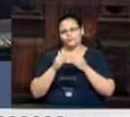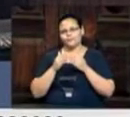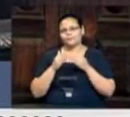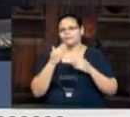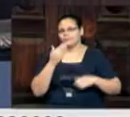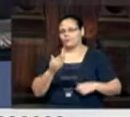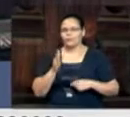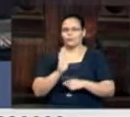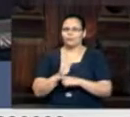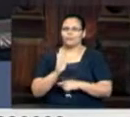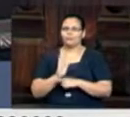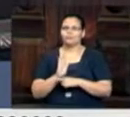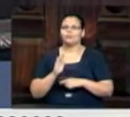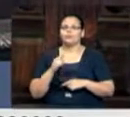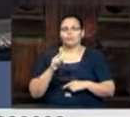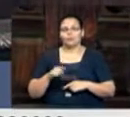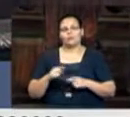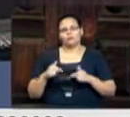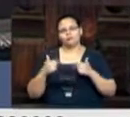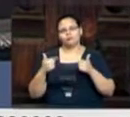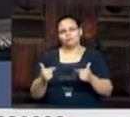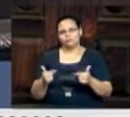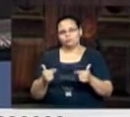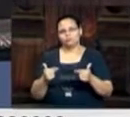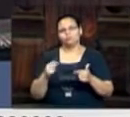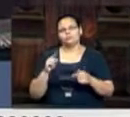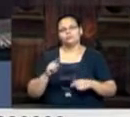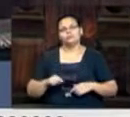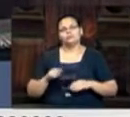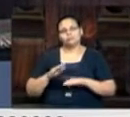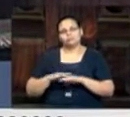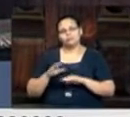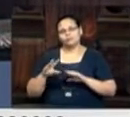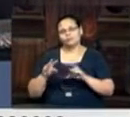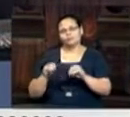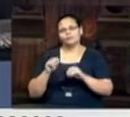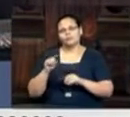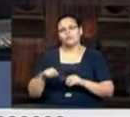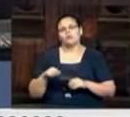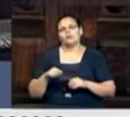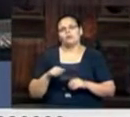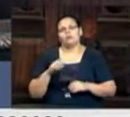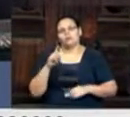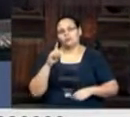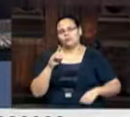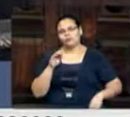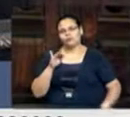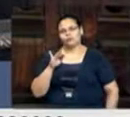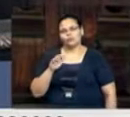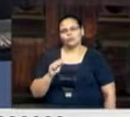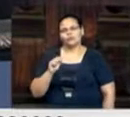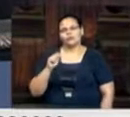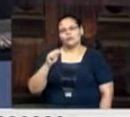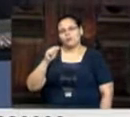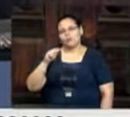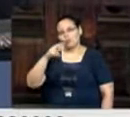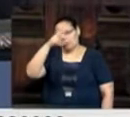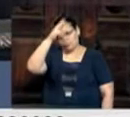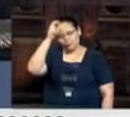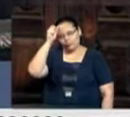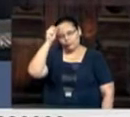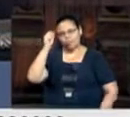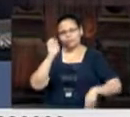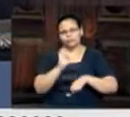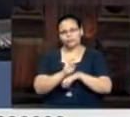o apoio e a iniciativa e a intervenção da Defensoria Pública do Estado em busca